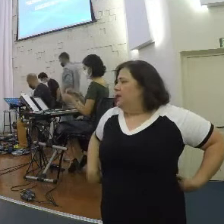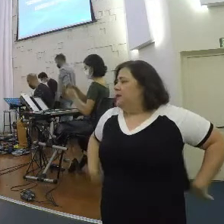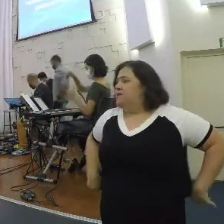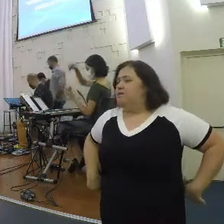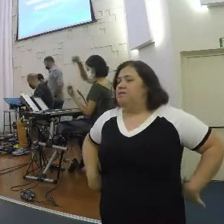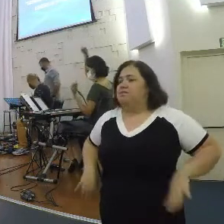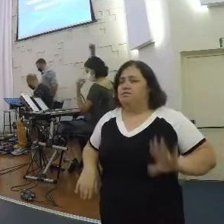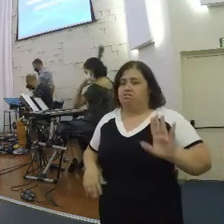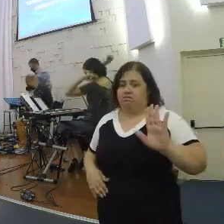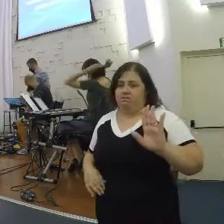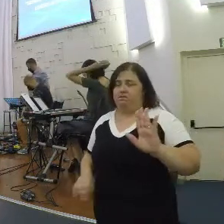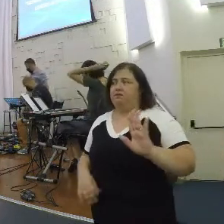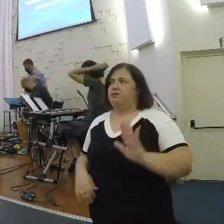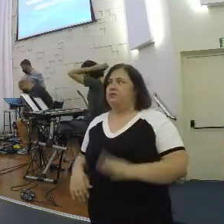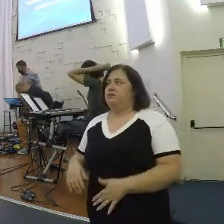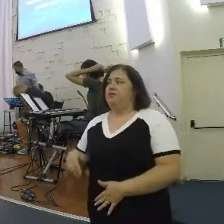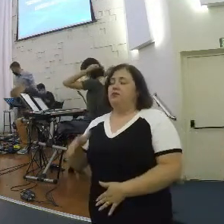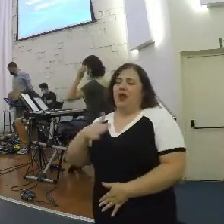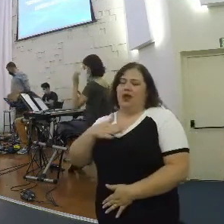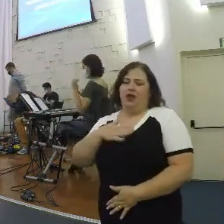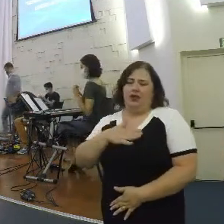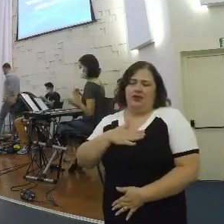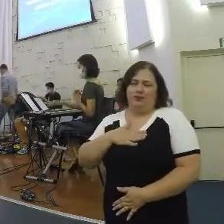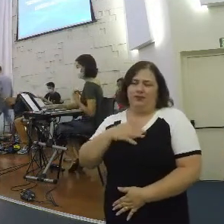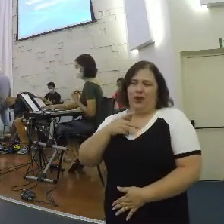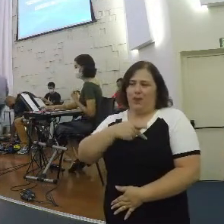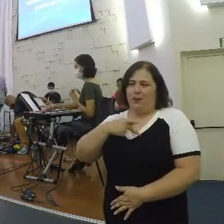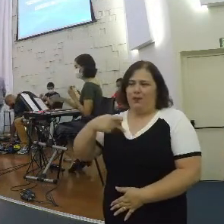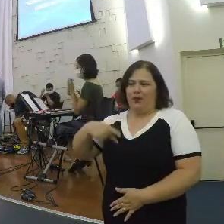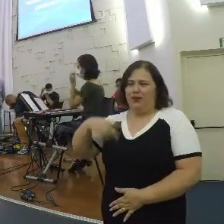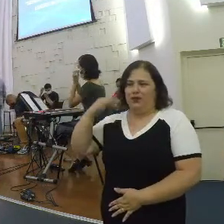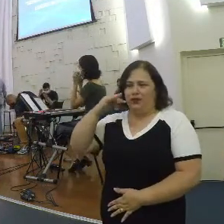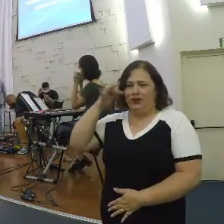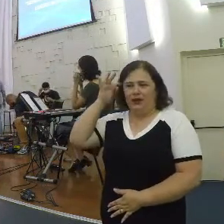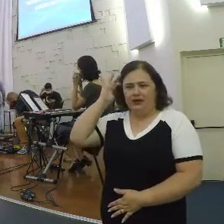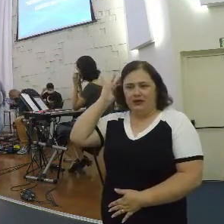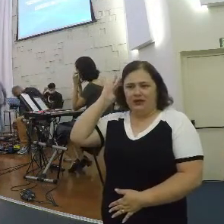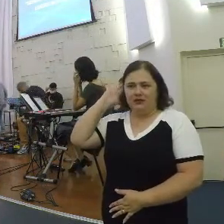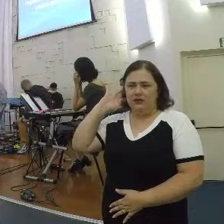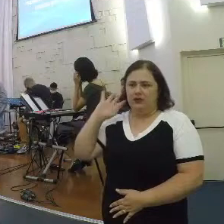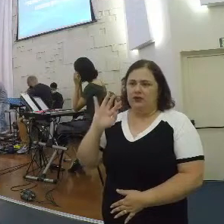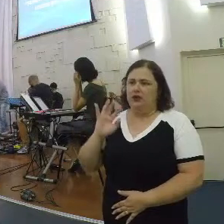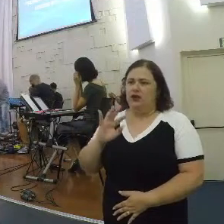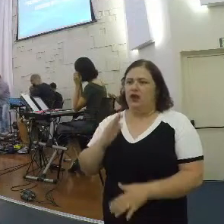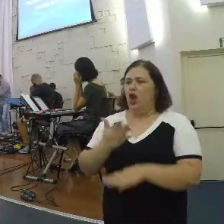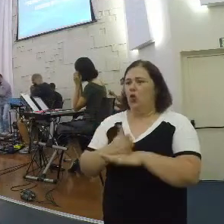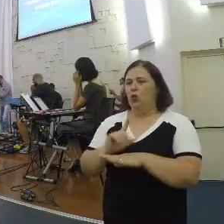o que eu penso dos hinos do cantor cristão. São todos maravilhosos, mas esse, irmãos, a